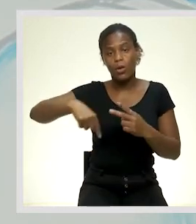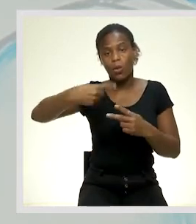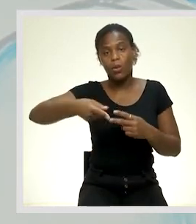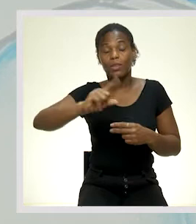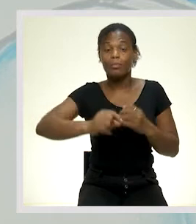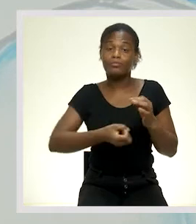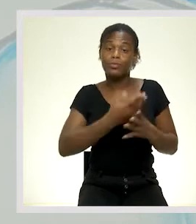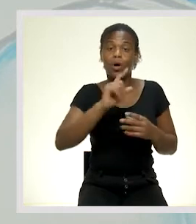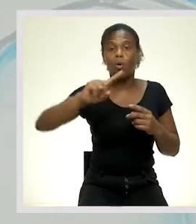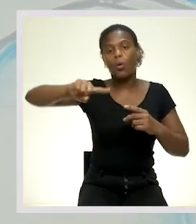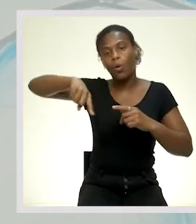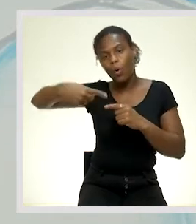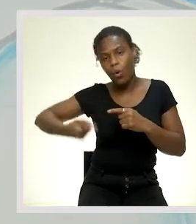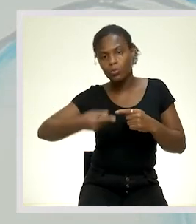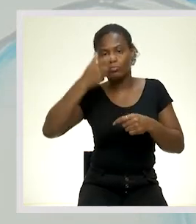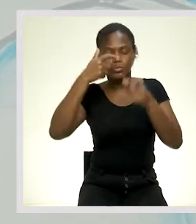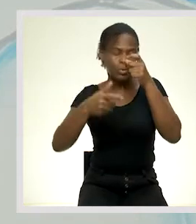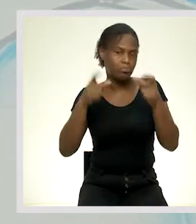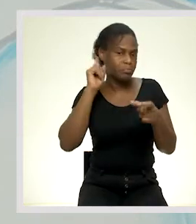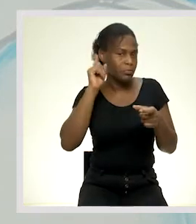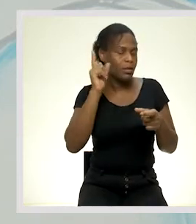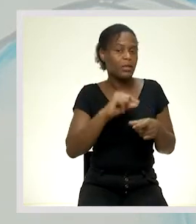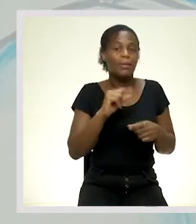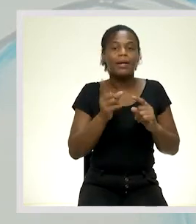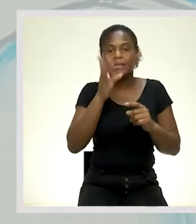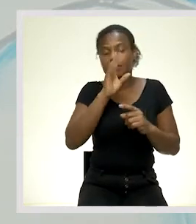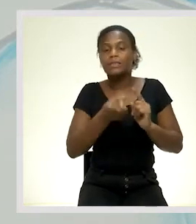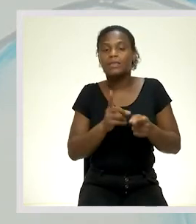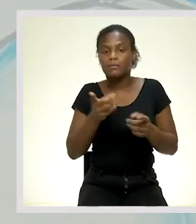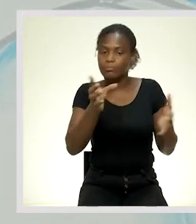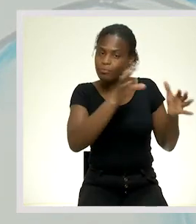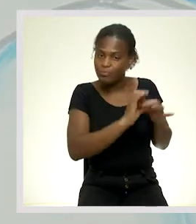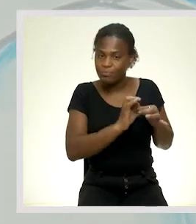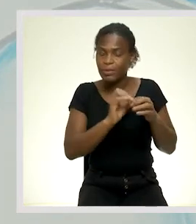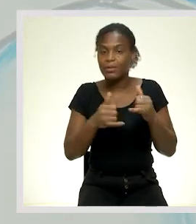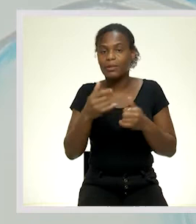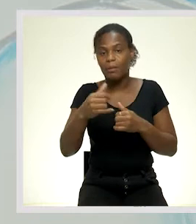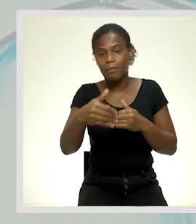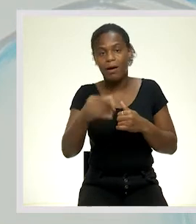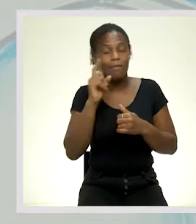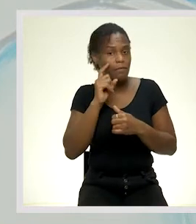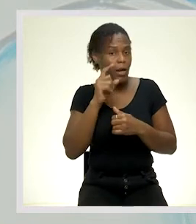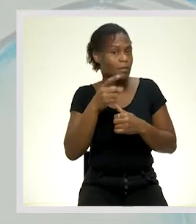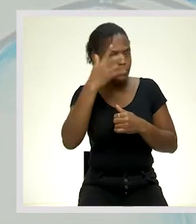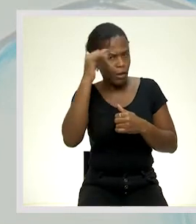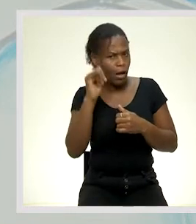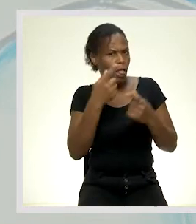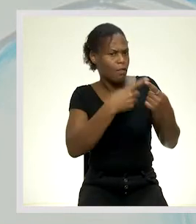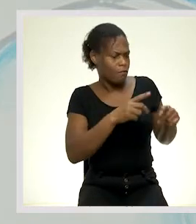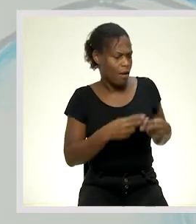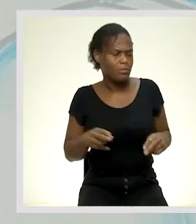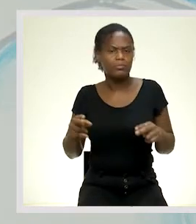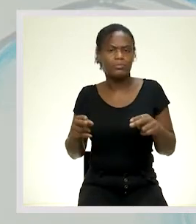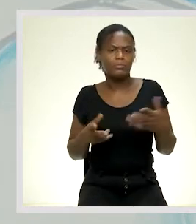surgiram outras figuras que se aliaram e que defenderam posições